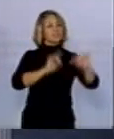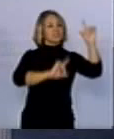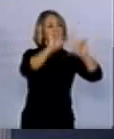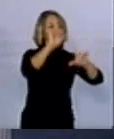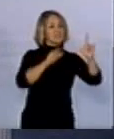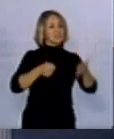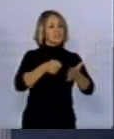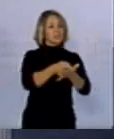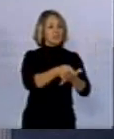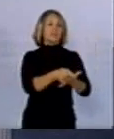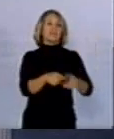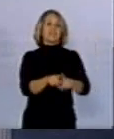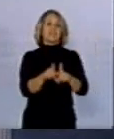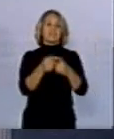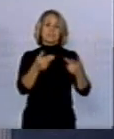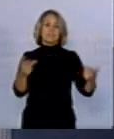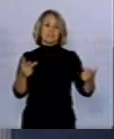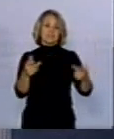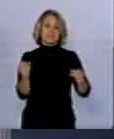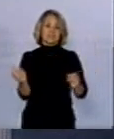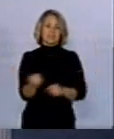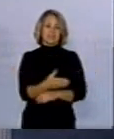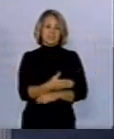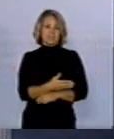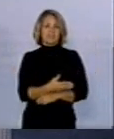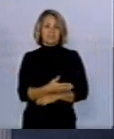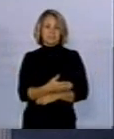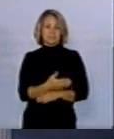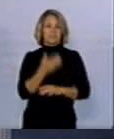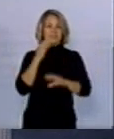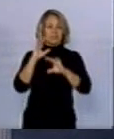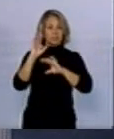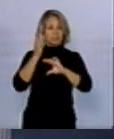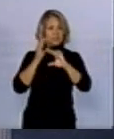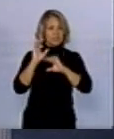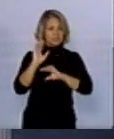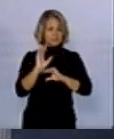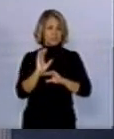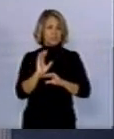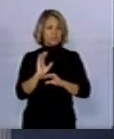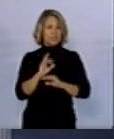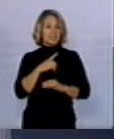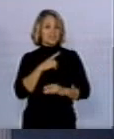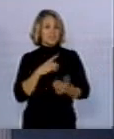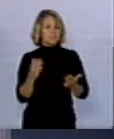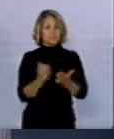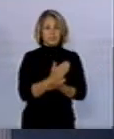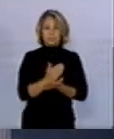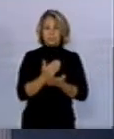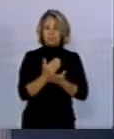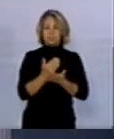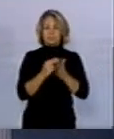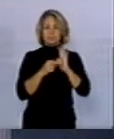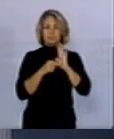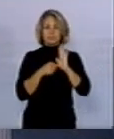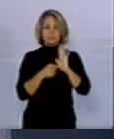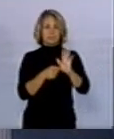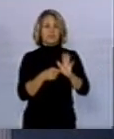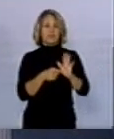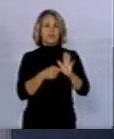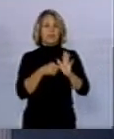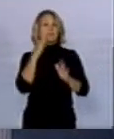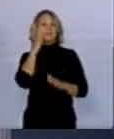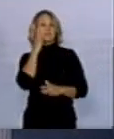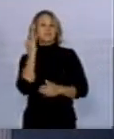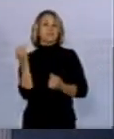à banda larga em um cenário de convergência dos serviços de telecomunicações. E aqui temos algumas projeções, apenas para dar uma ideia do